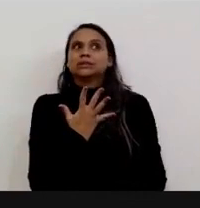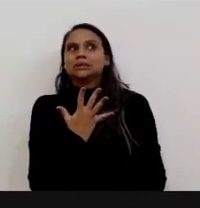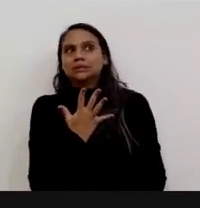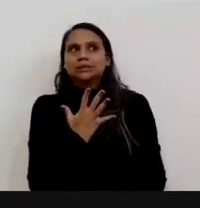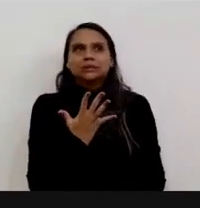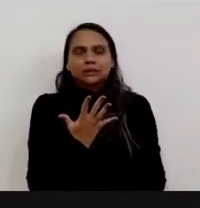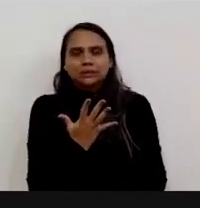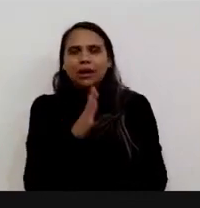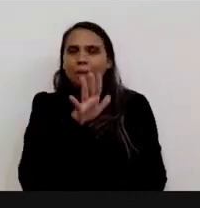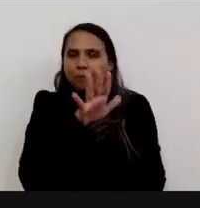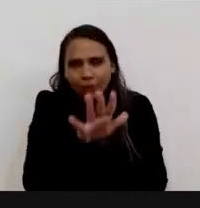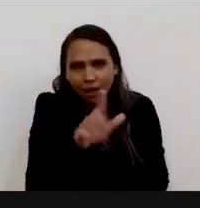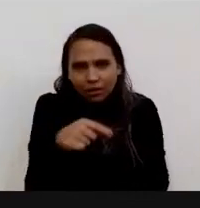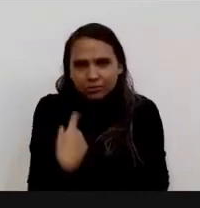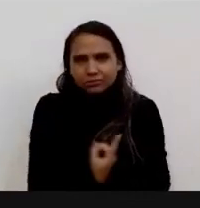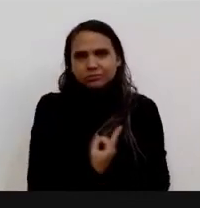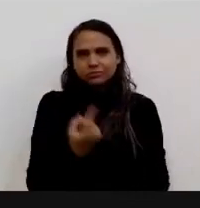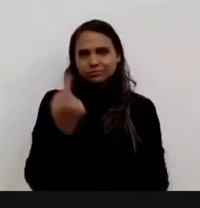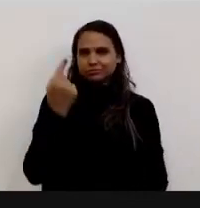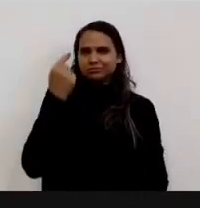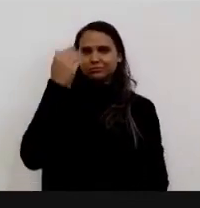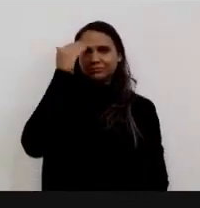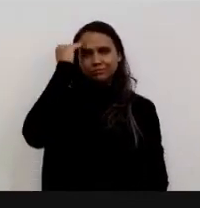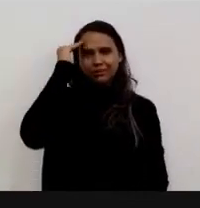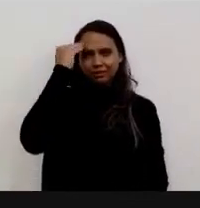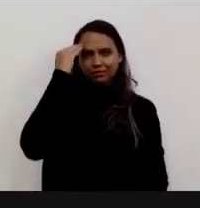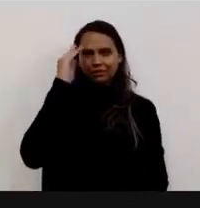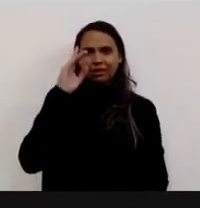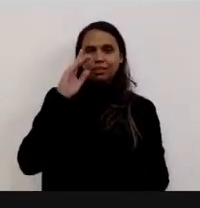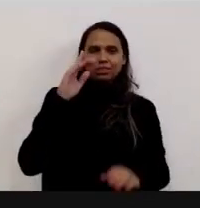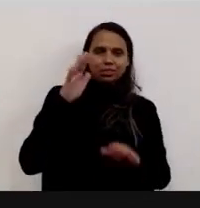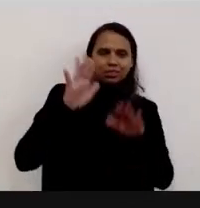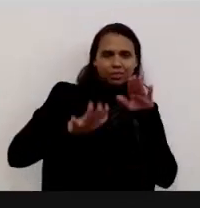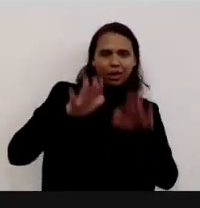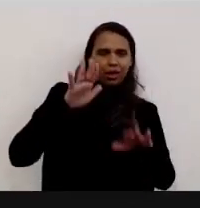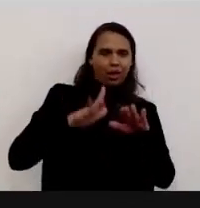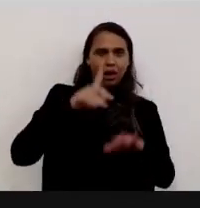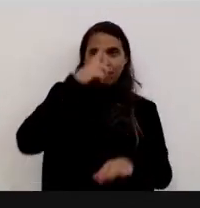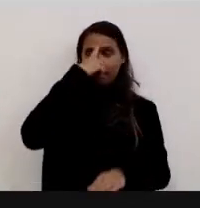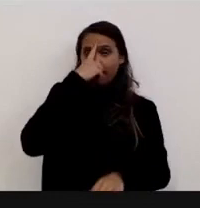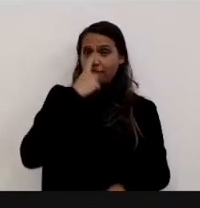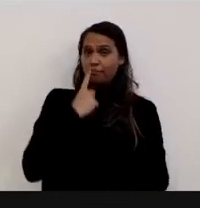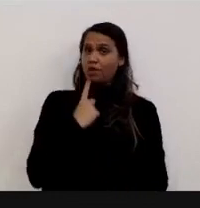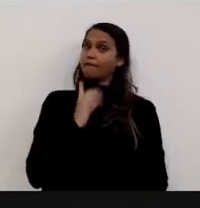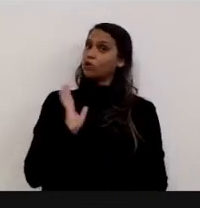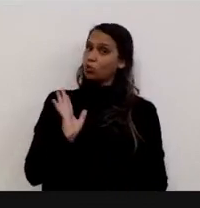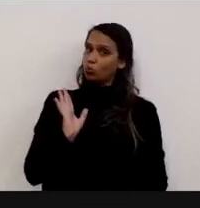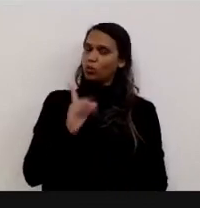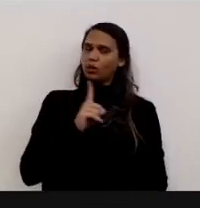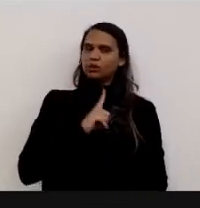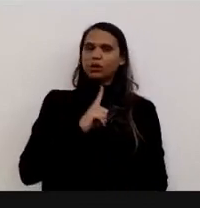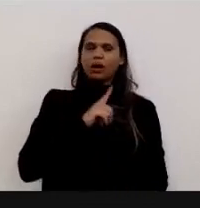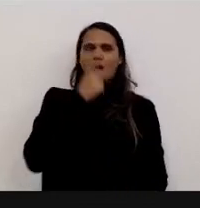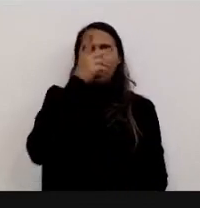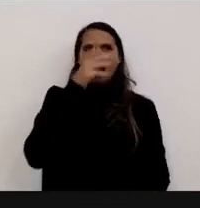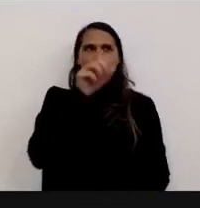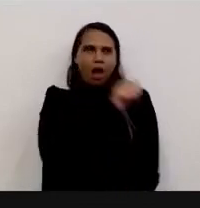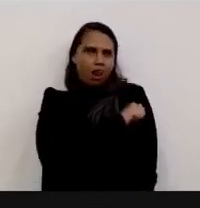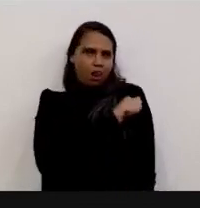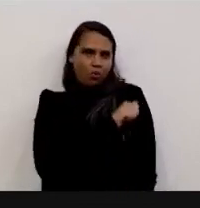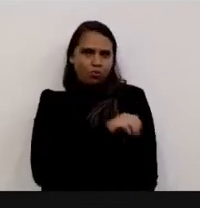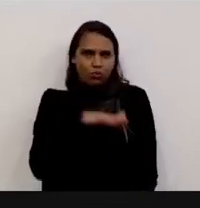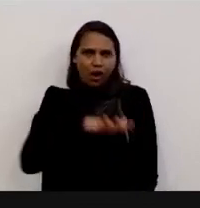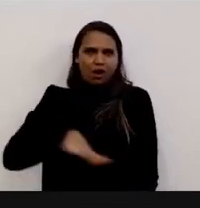travado. Mas a gente entende, professor, que vai muito do perfil, né? Eu já tive alunos da área do direito, mesmo que evoluíram